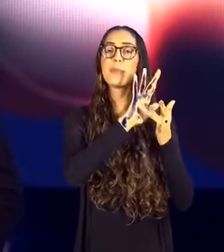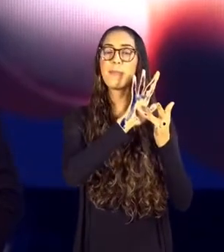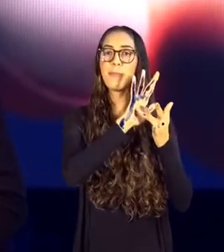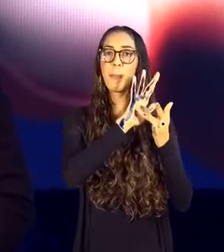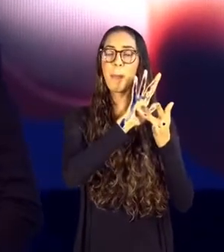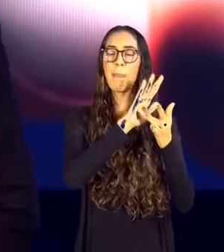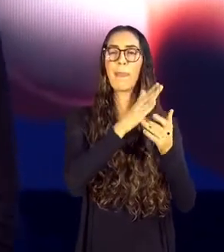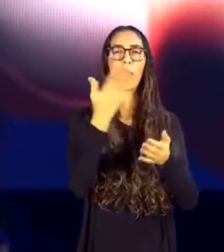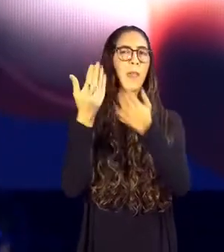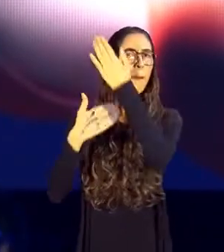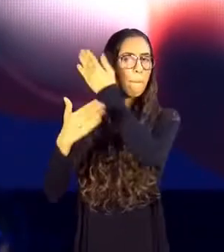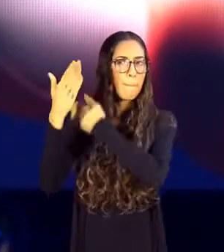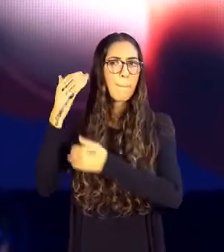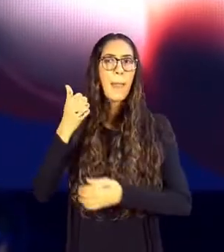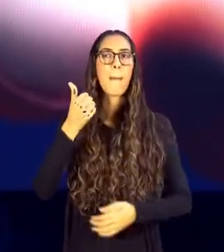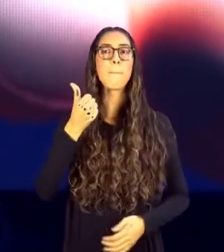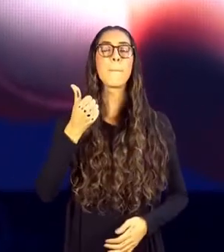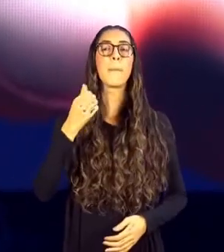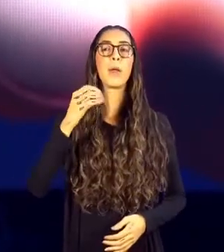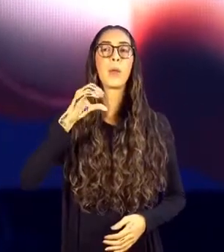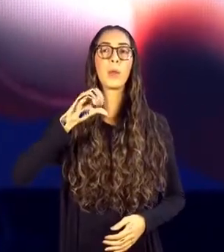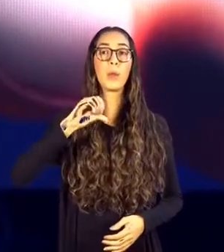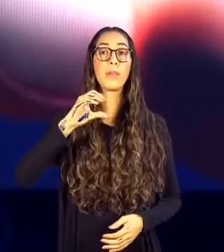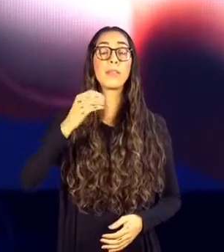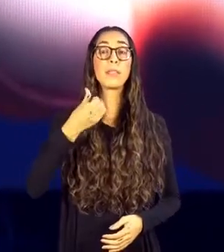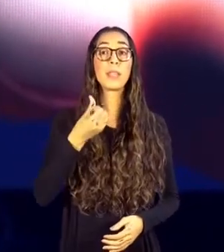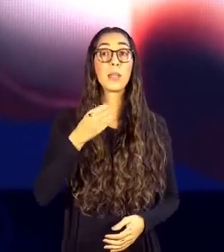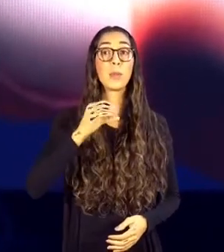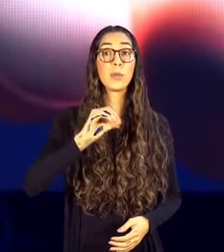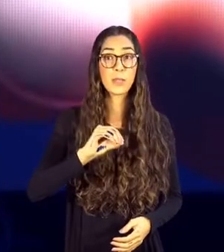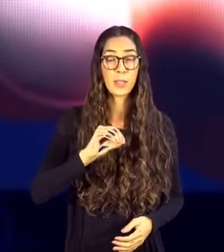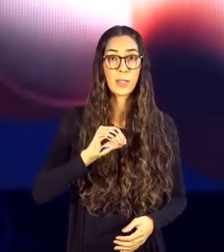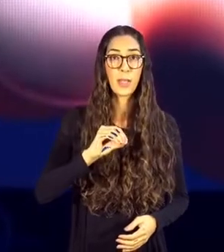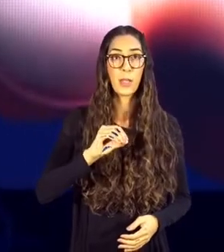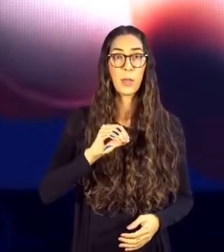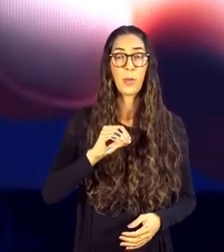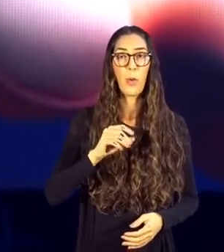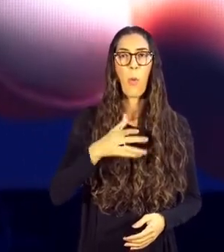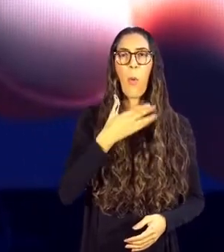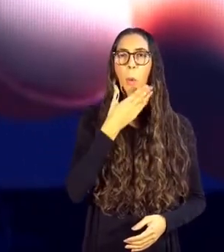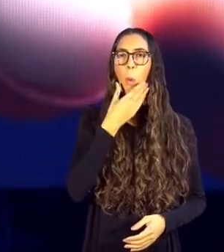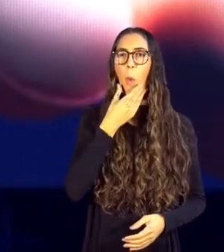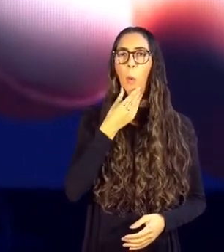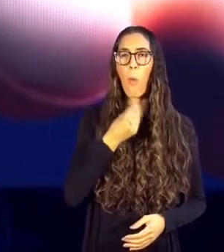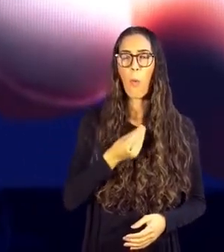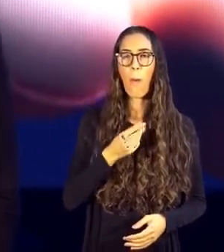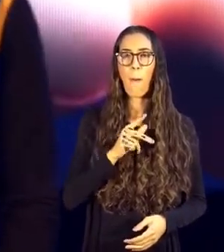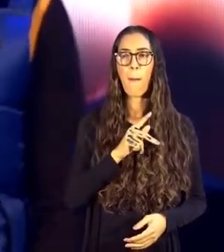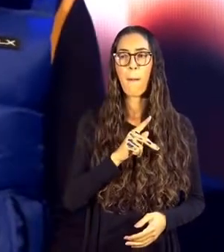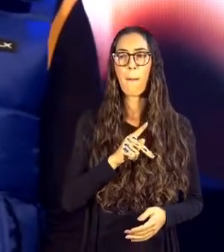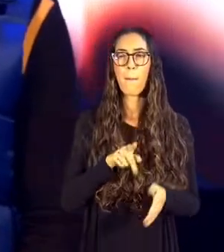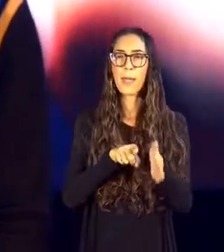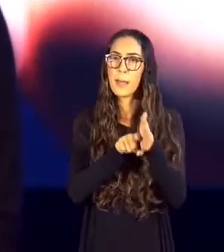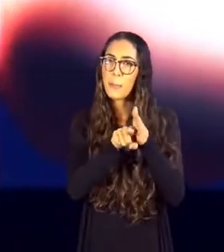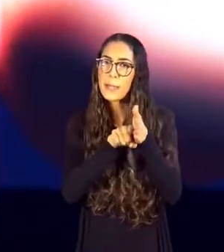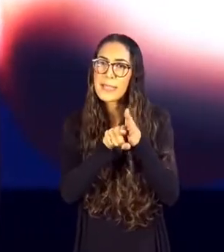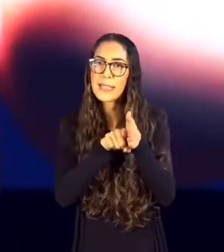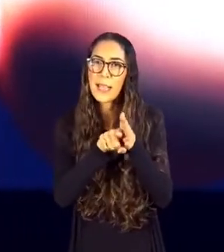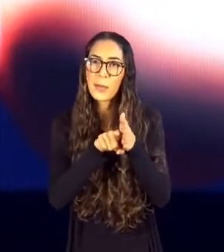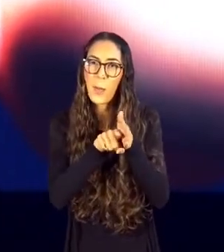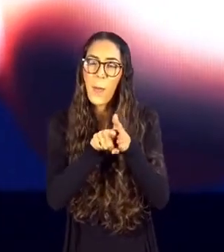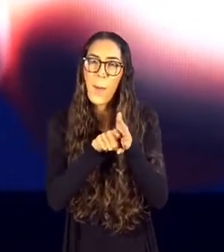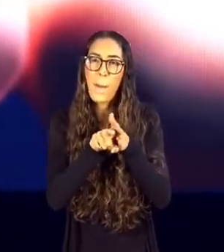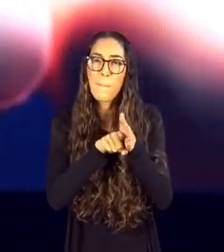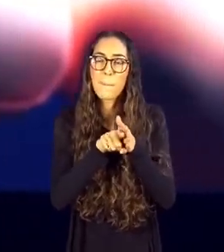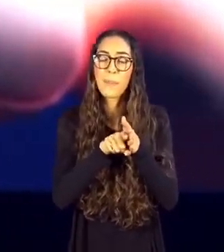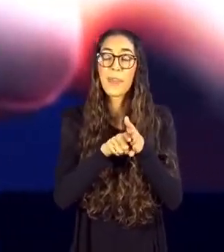na década de 60, um cientista matemático chamado Peter Stone, ele quis estudar essas profecias. Ele falou: